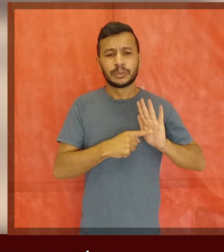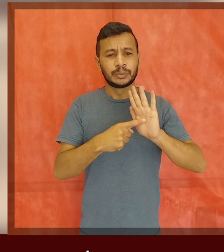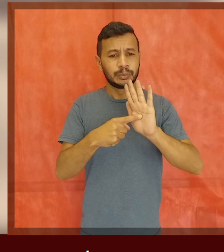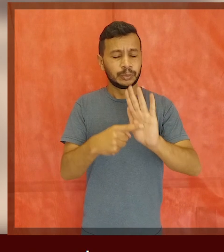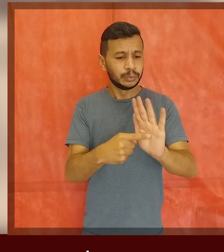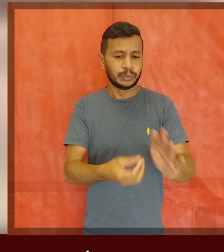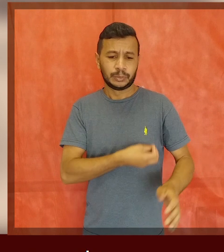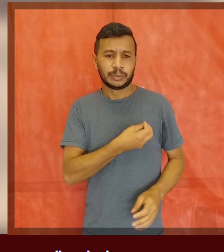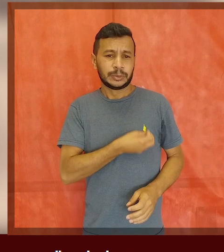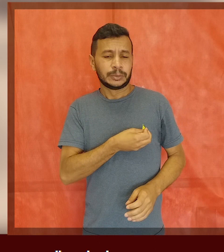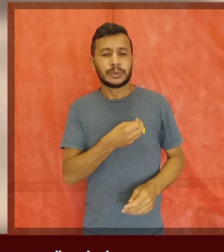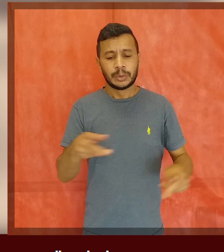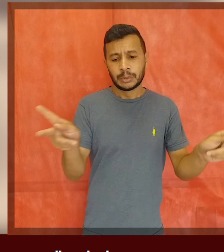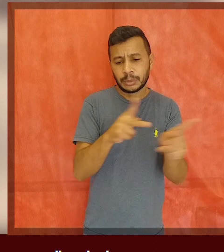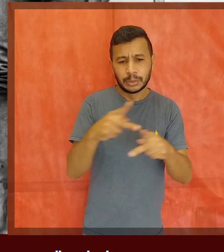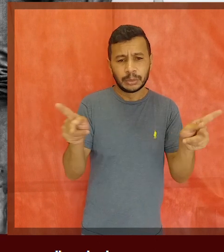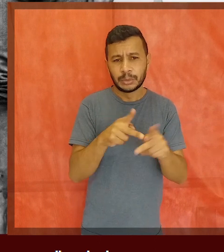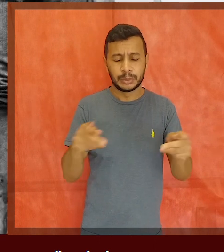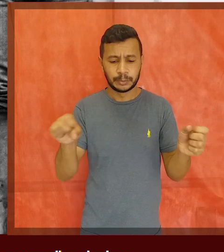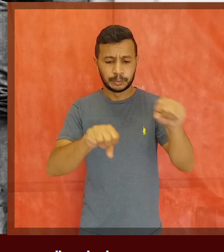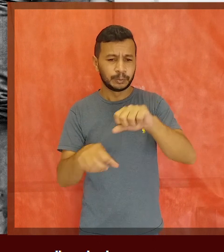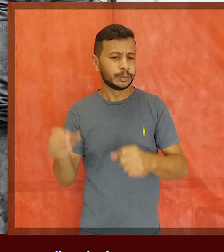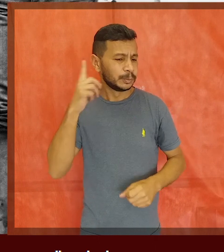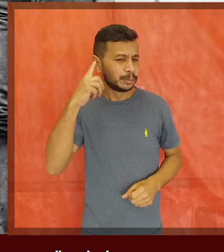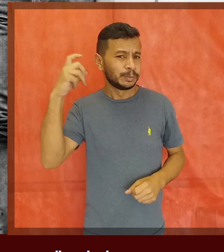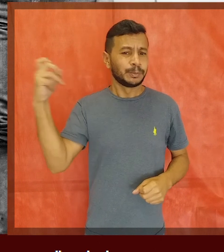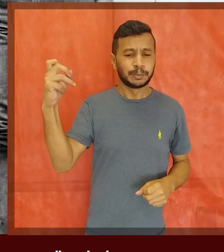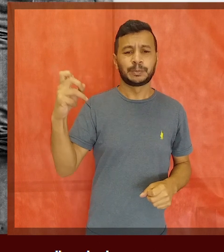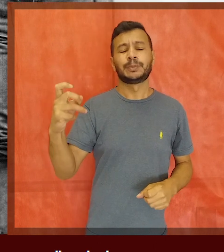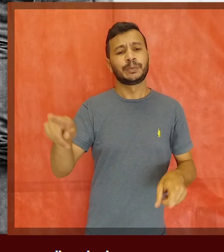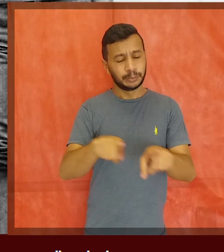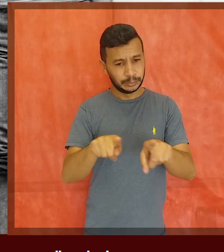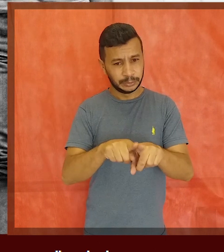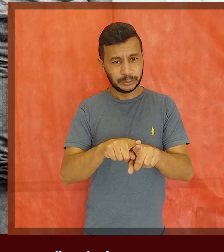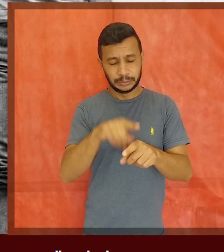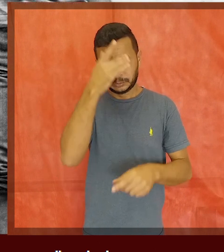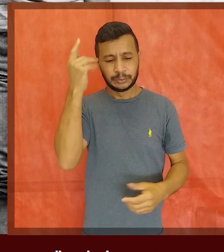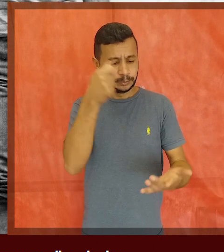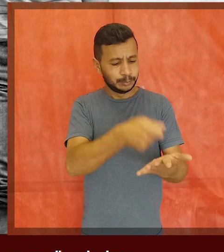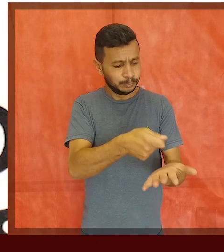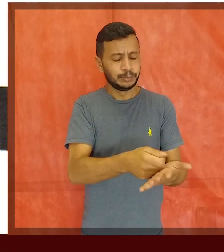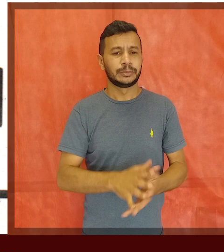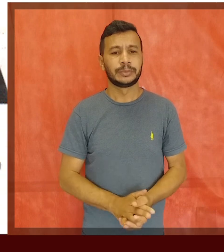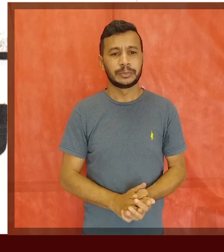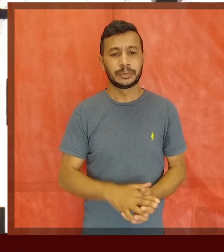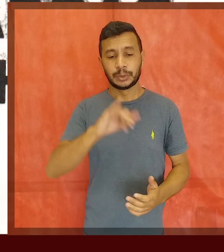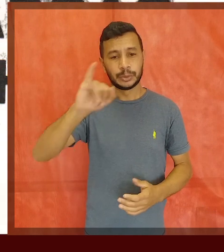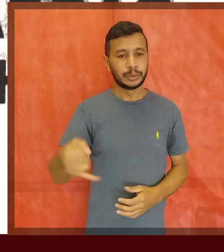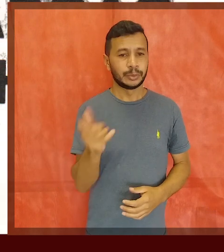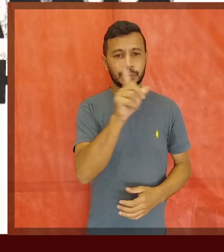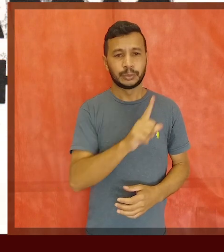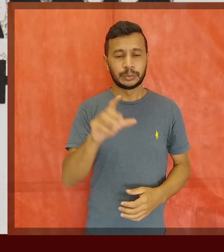que concentravam poeiras, barulho e produtos químicos. Os trabalhadores compraram a briga. Em julho